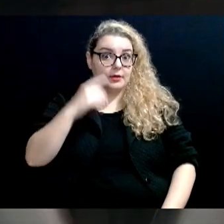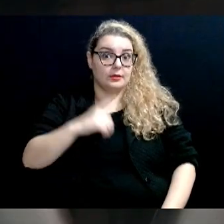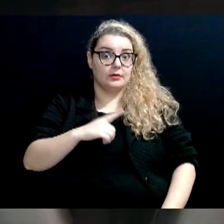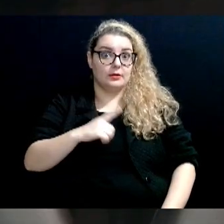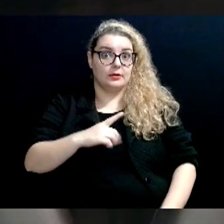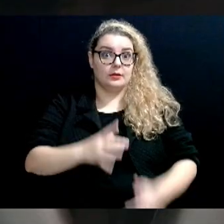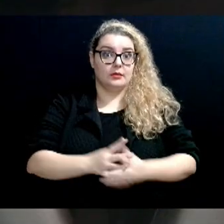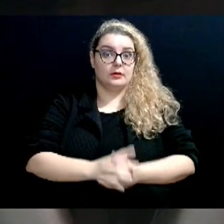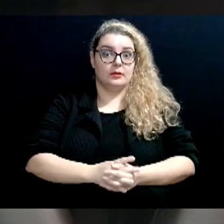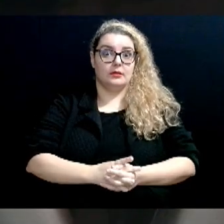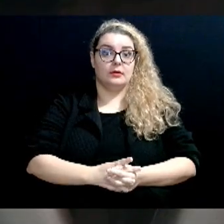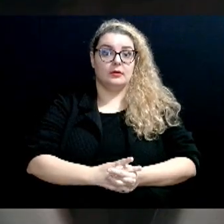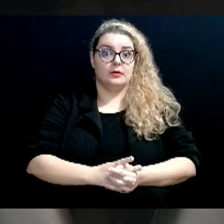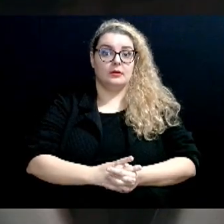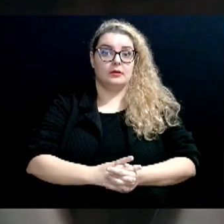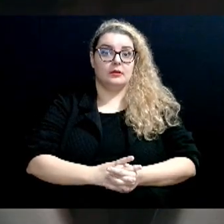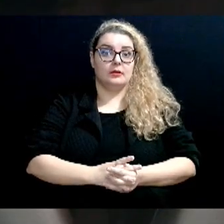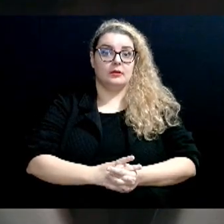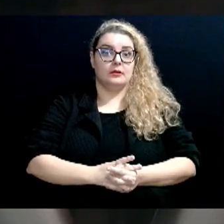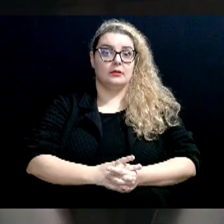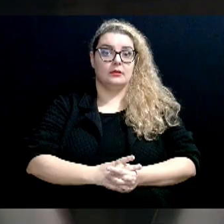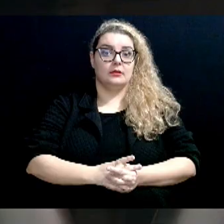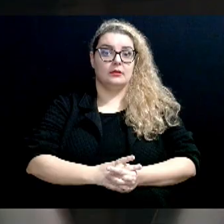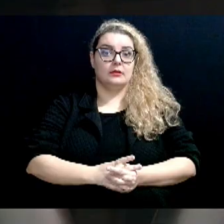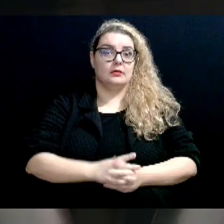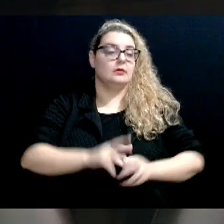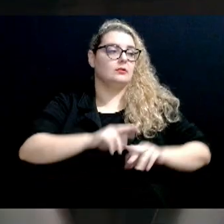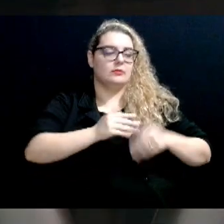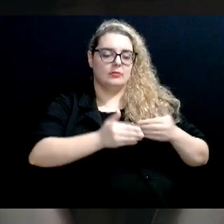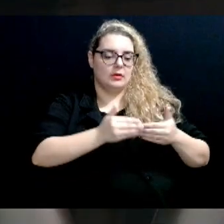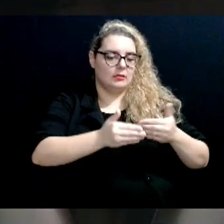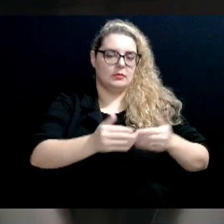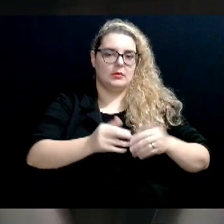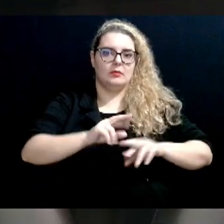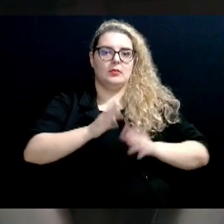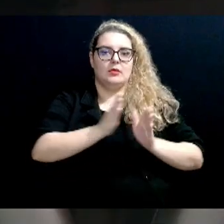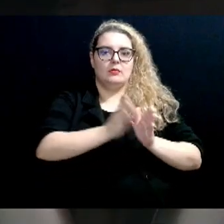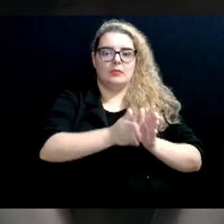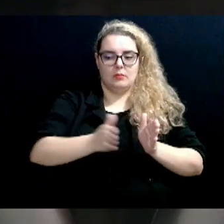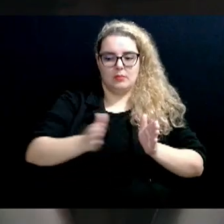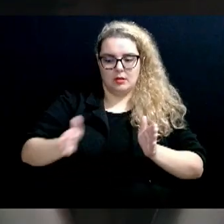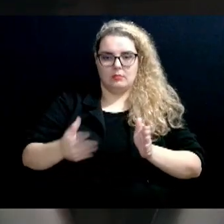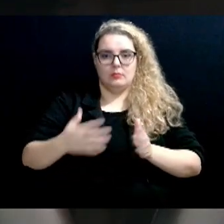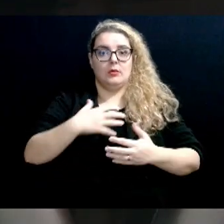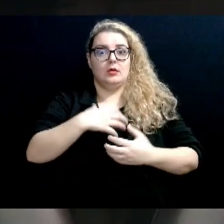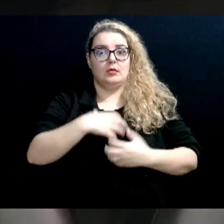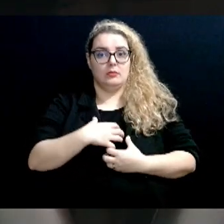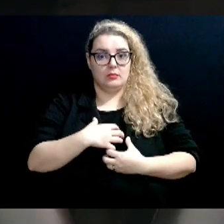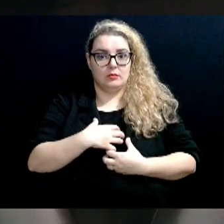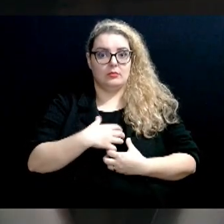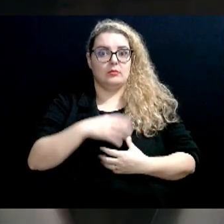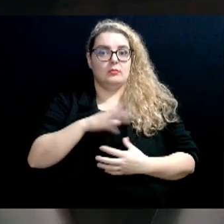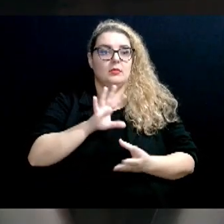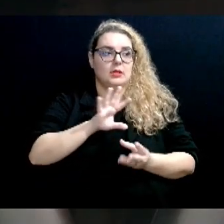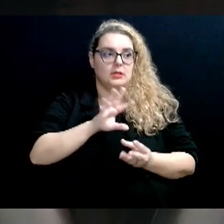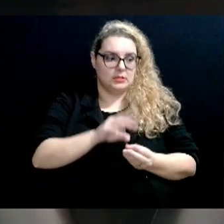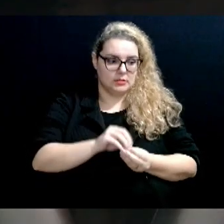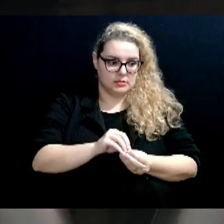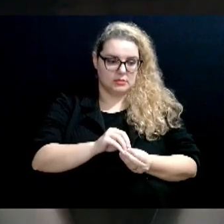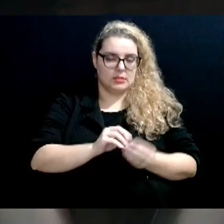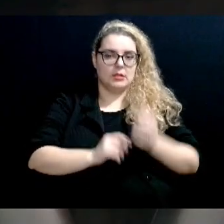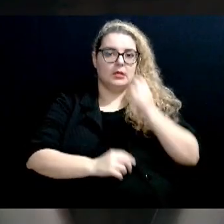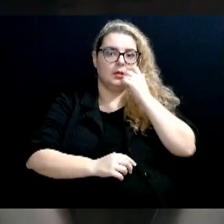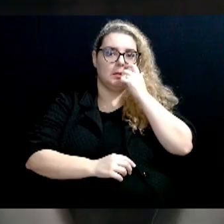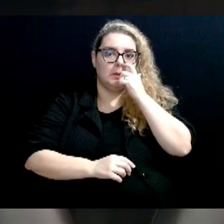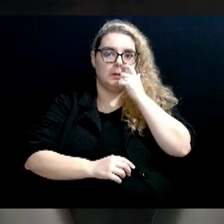ela é formada de muitos processos, muitas etapas, de uma maneira mais breve. Você